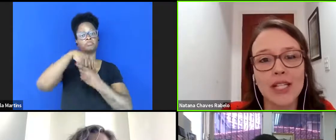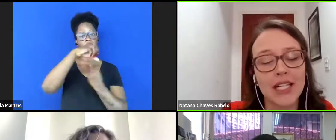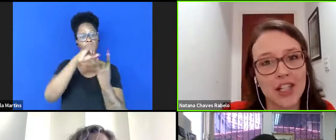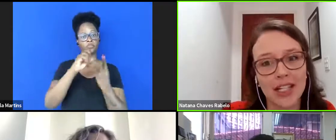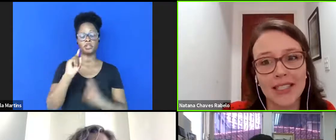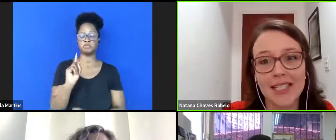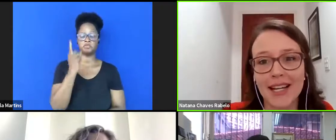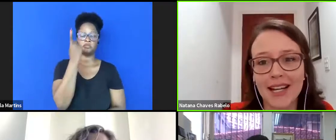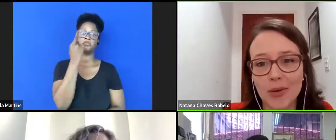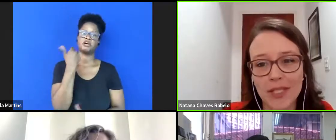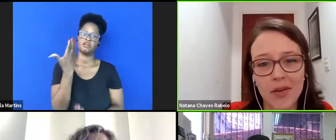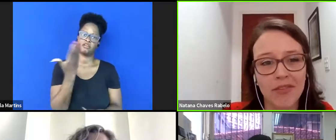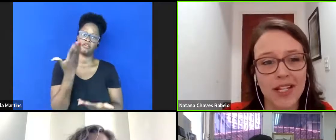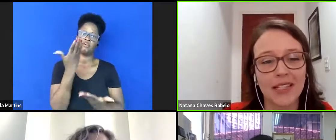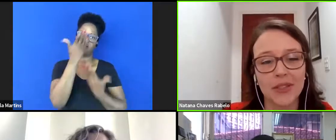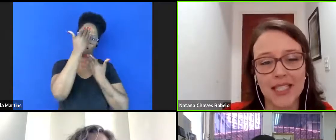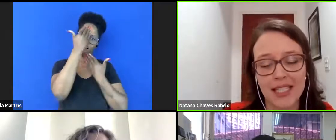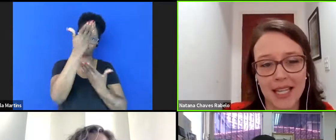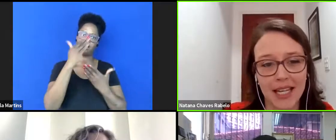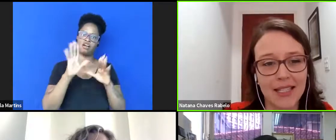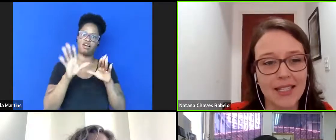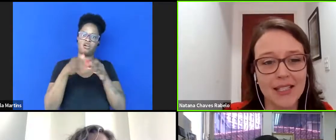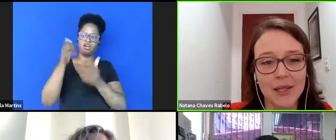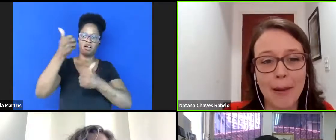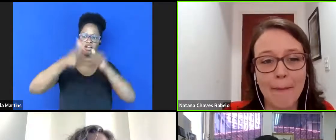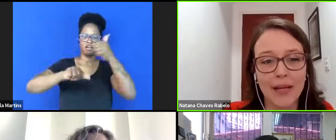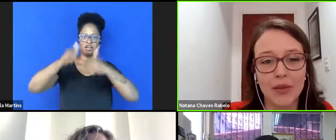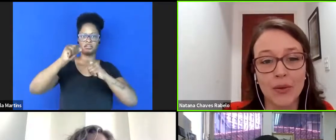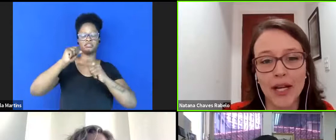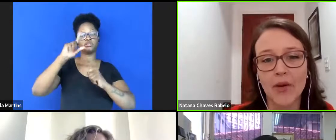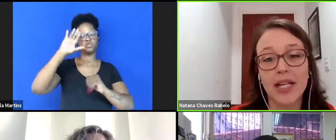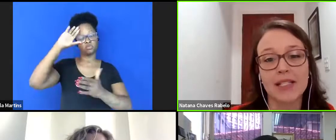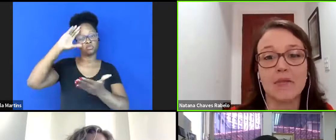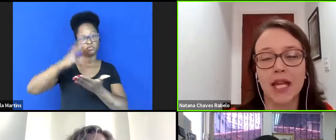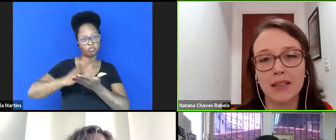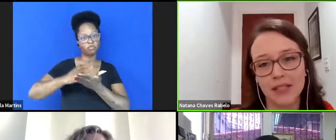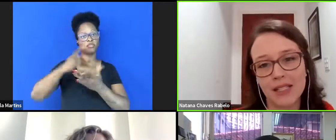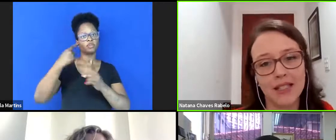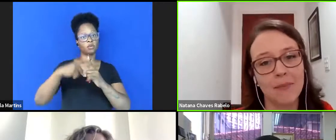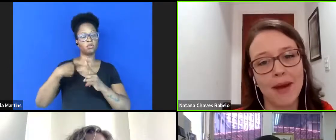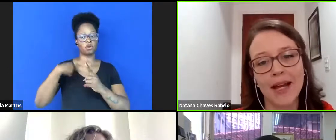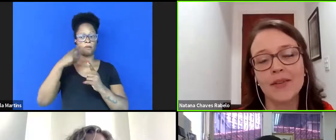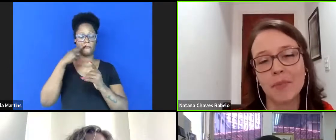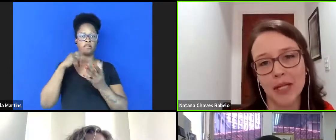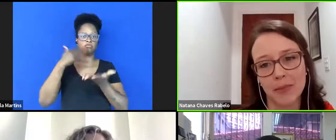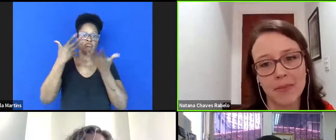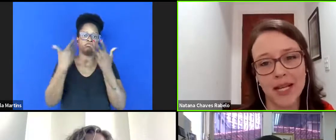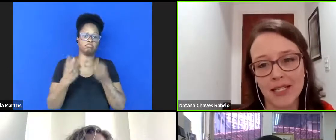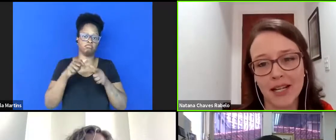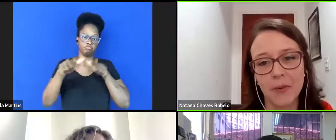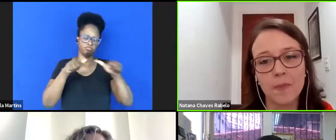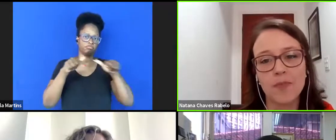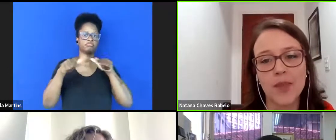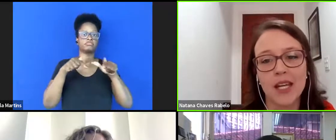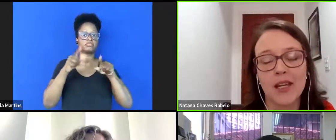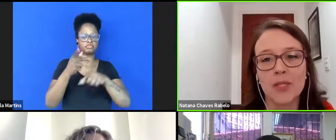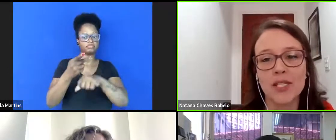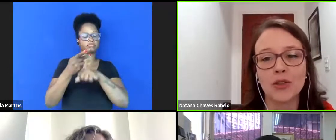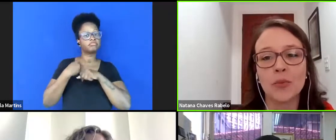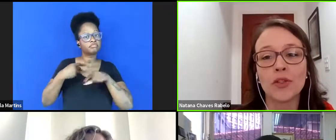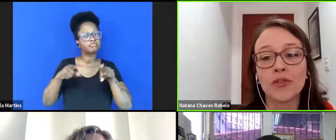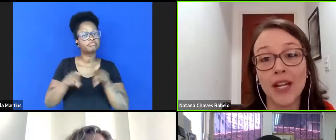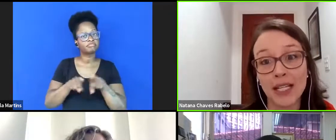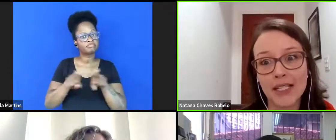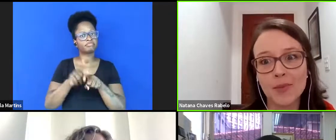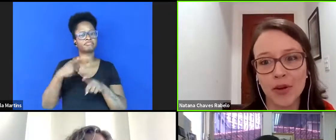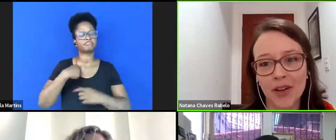Primeiramente, eu gostaria de agradecer à comissão avaliadora das teses pelo reconhecimento desse trabalho e pela premiação. Eu me